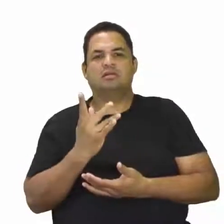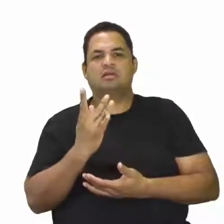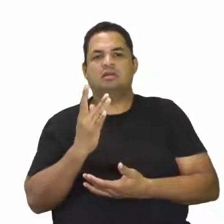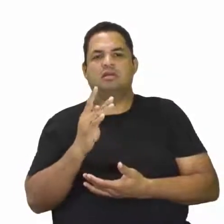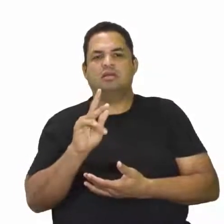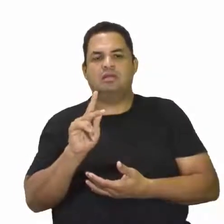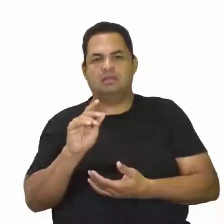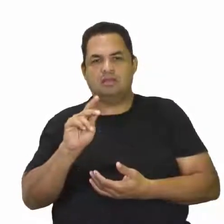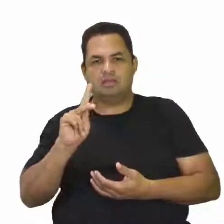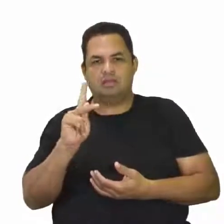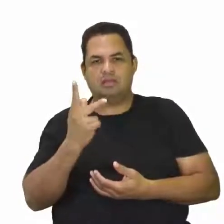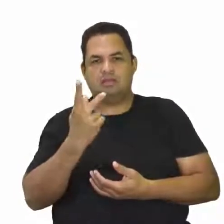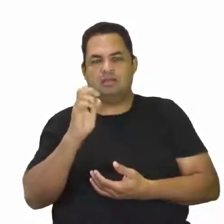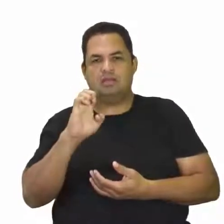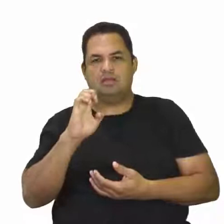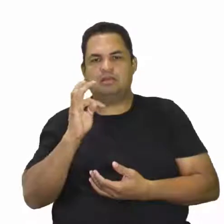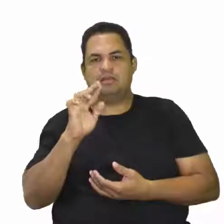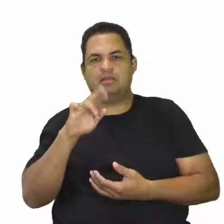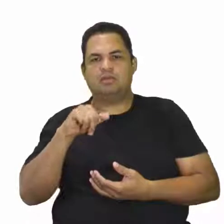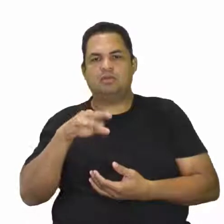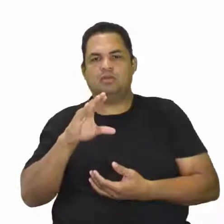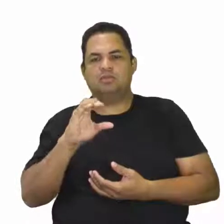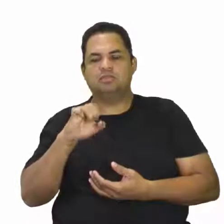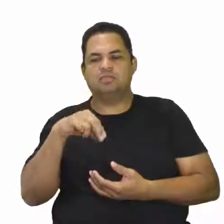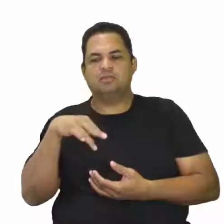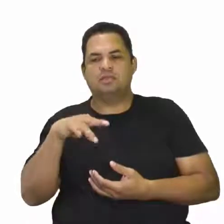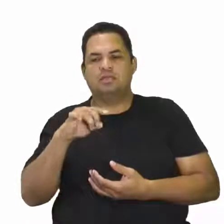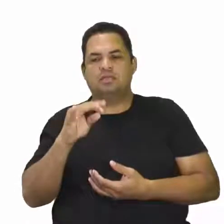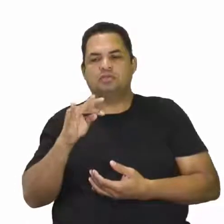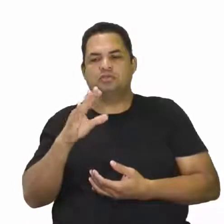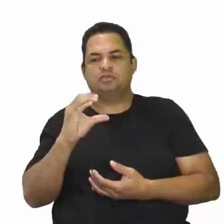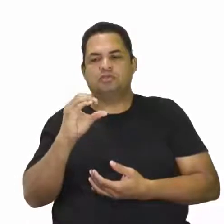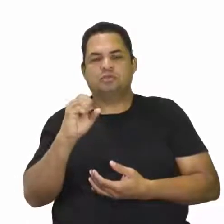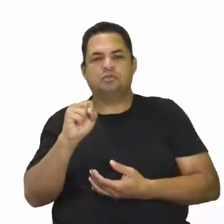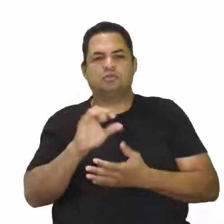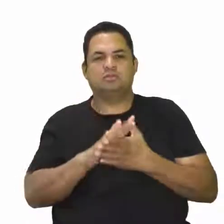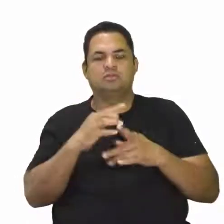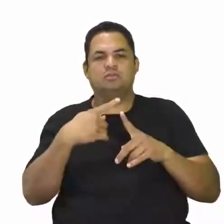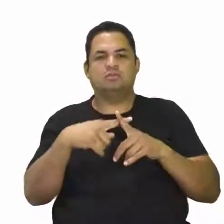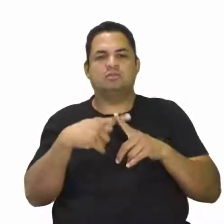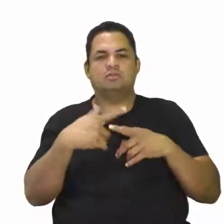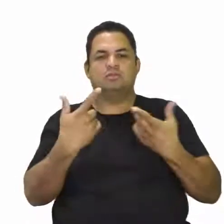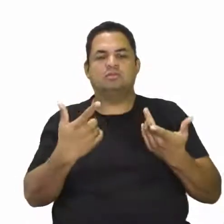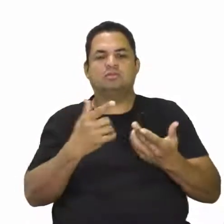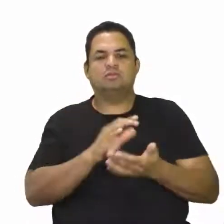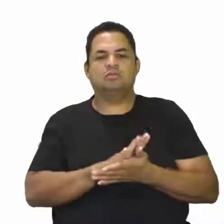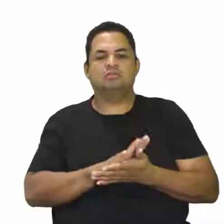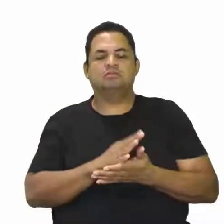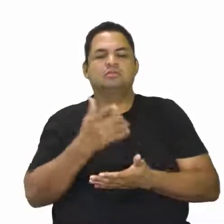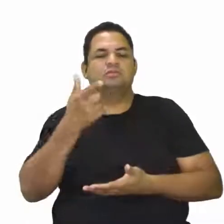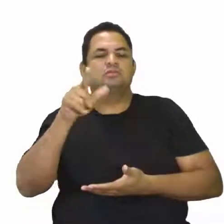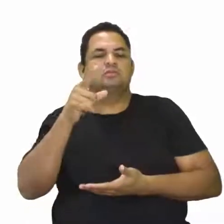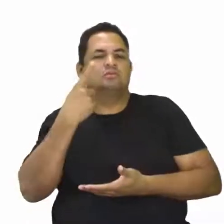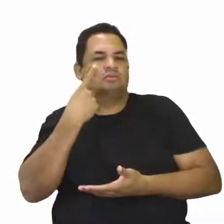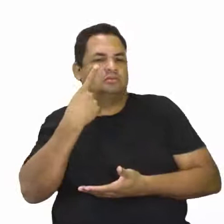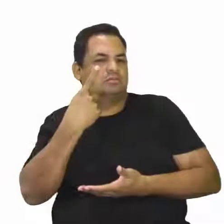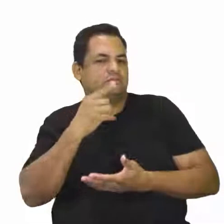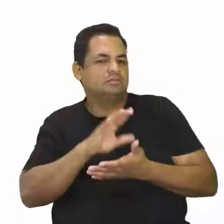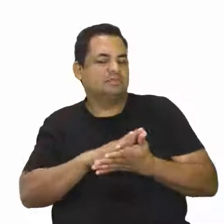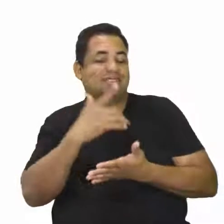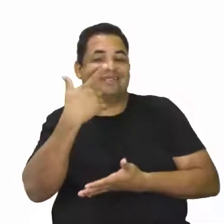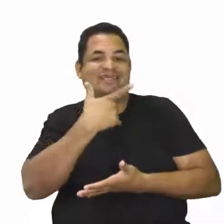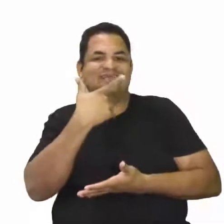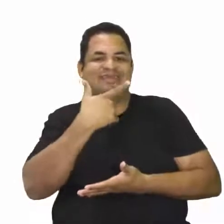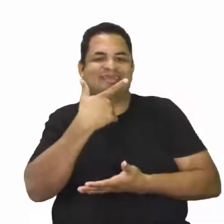Heterossemânticos. Esses aqui eu gosto, sinceramente, eu gosto deles. Por quê? Porque a gente consegue até arrancar muitas risadas